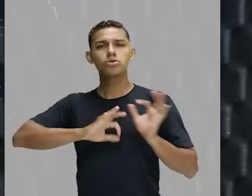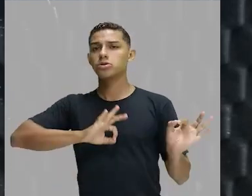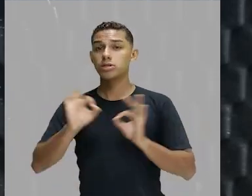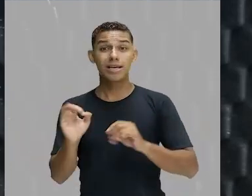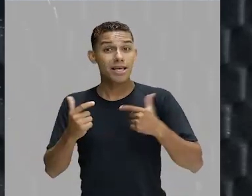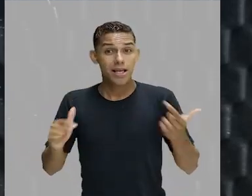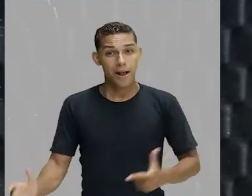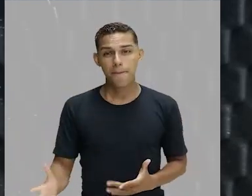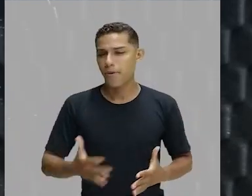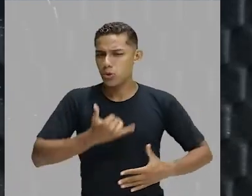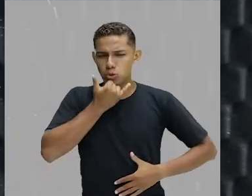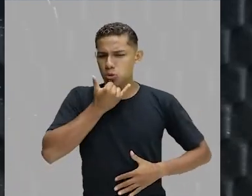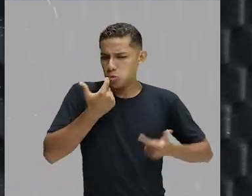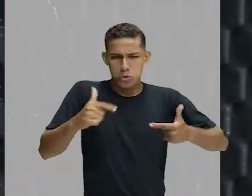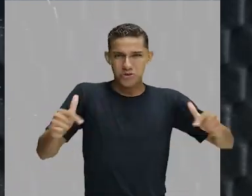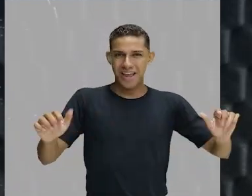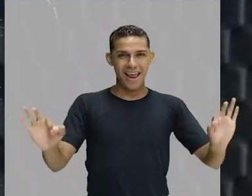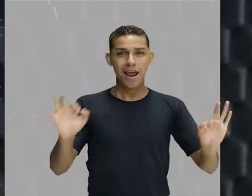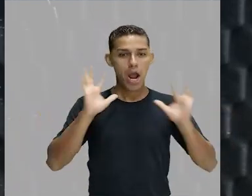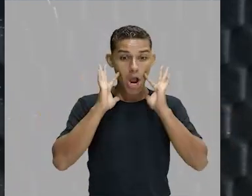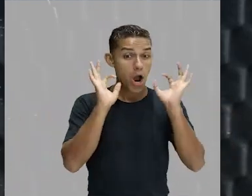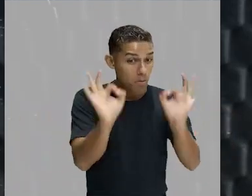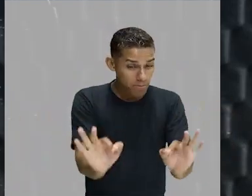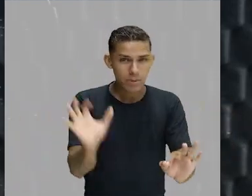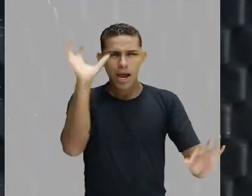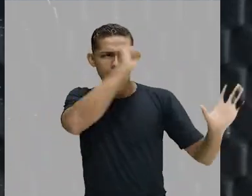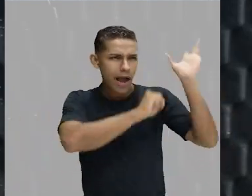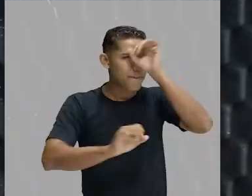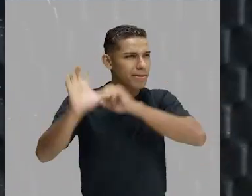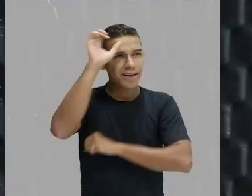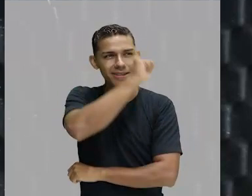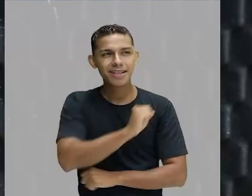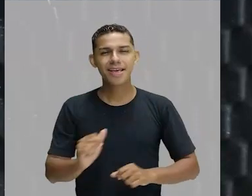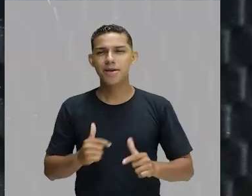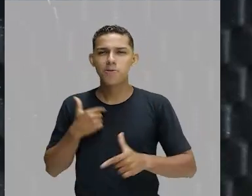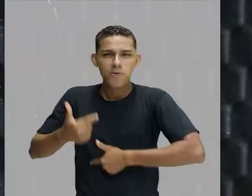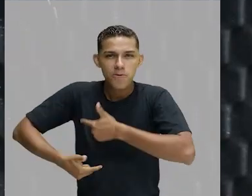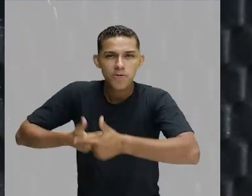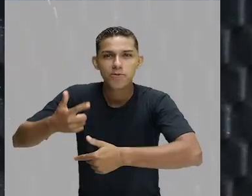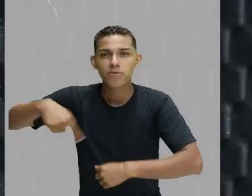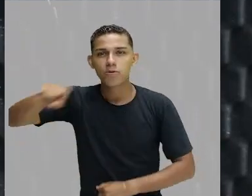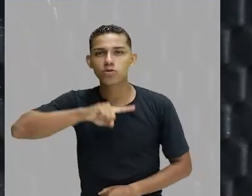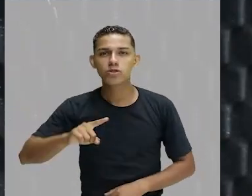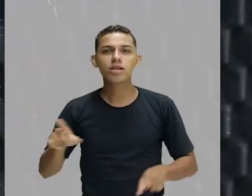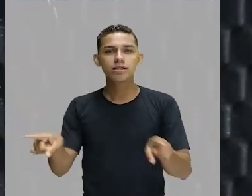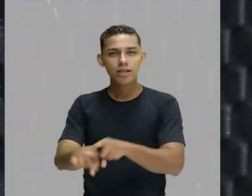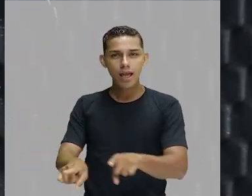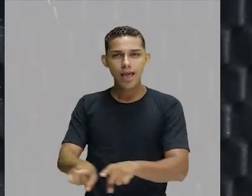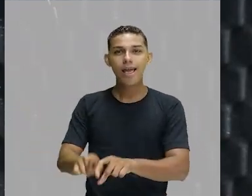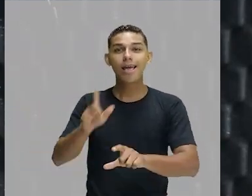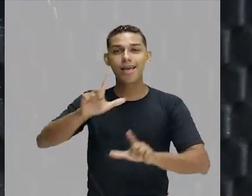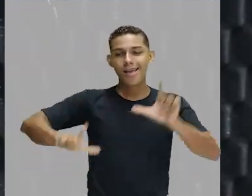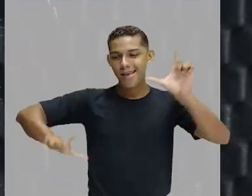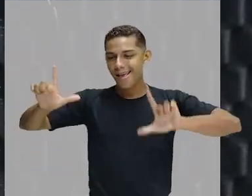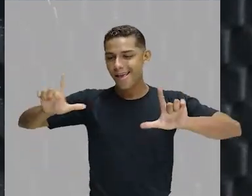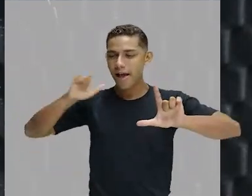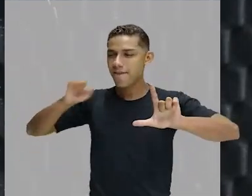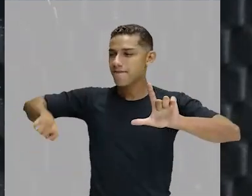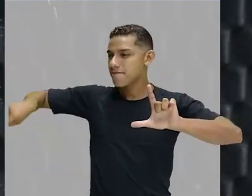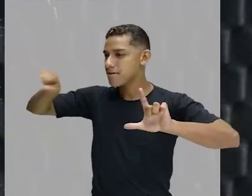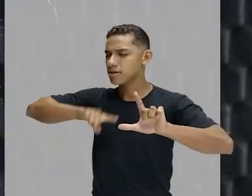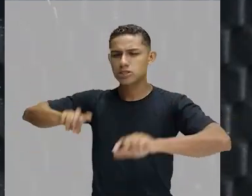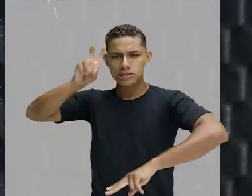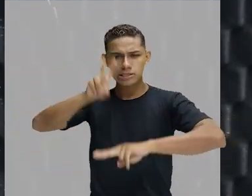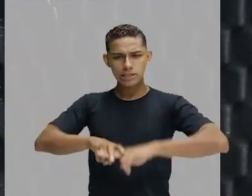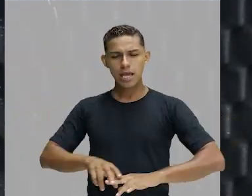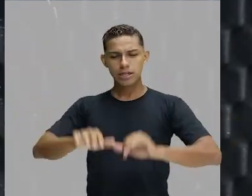tem desculpa. O negócio aqui é aprender. A ferramenta vocês têm, só falta agora você vir para cá. Senta aí com